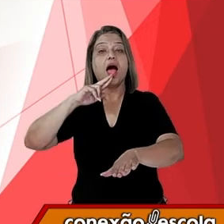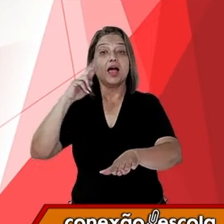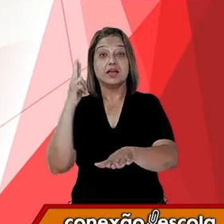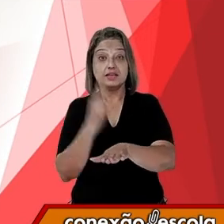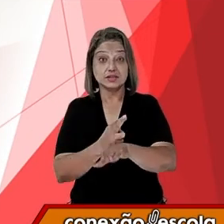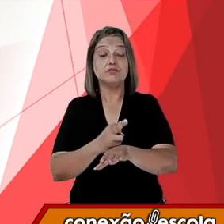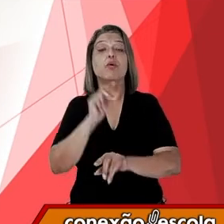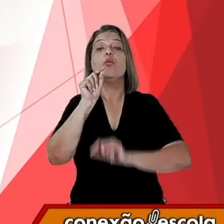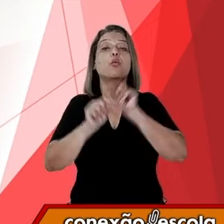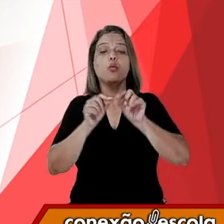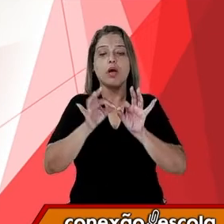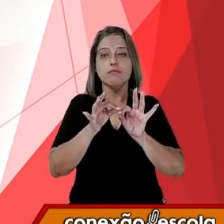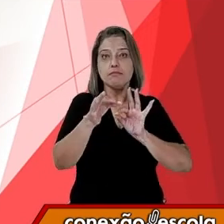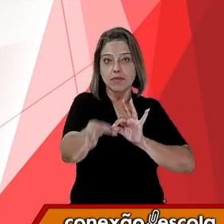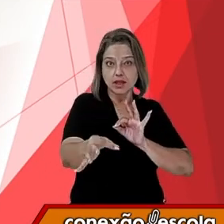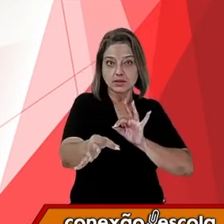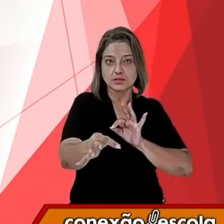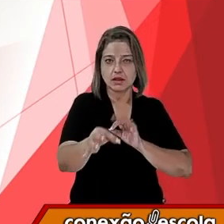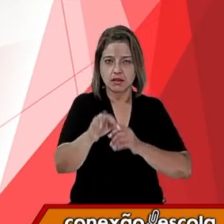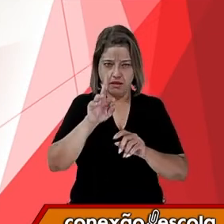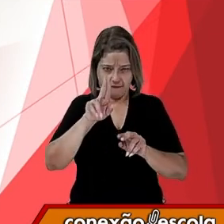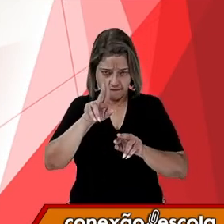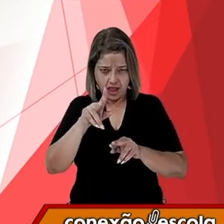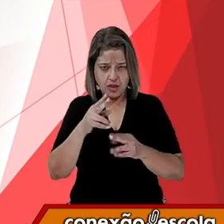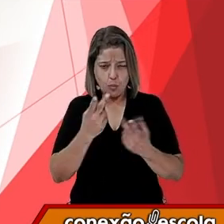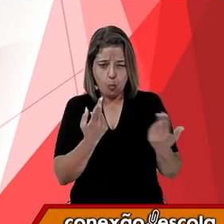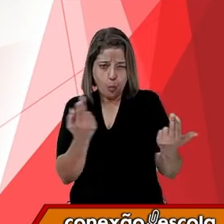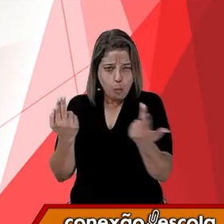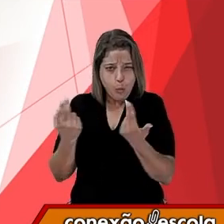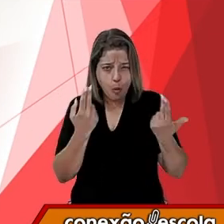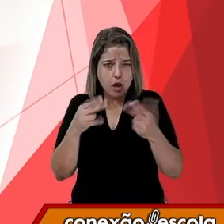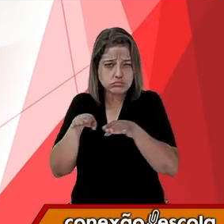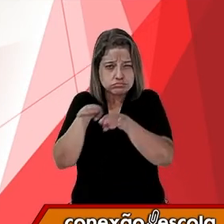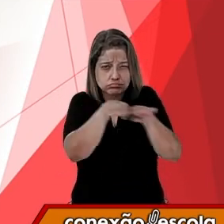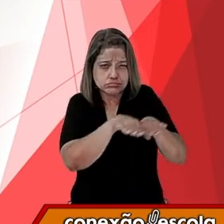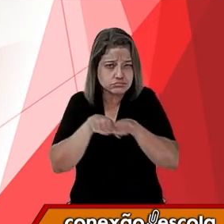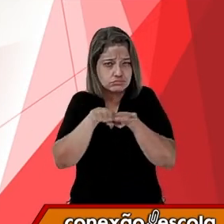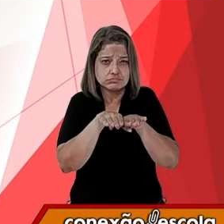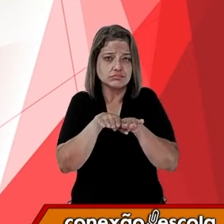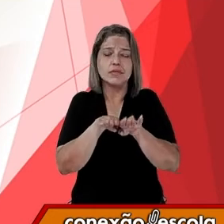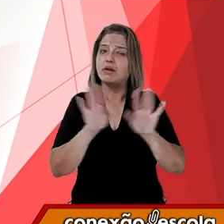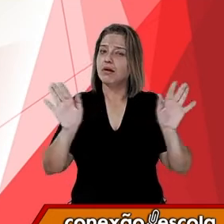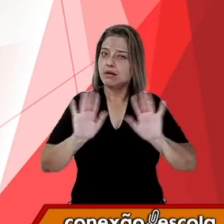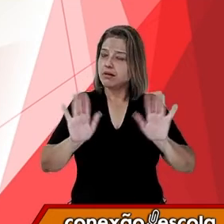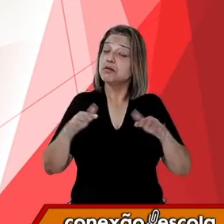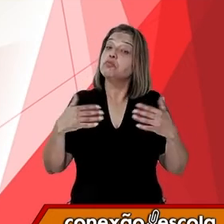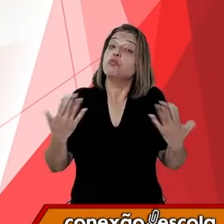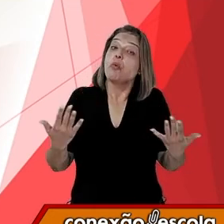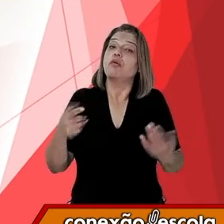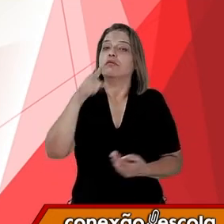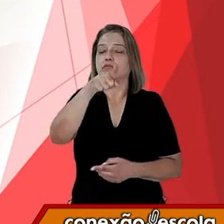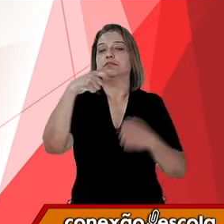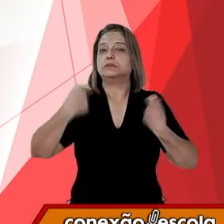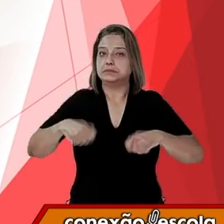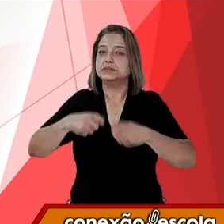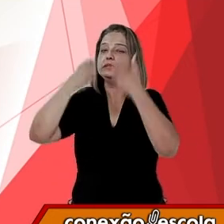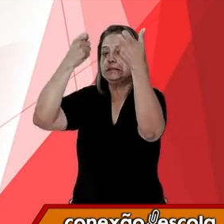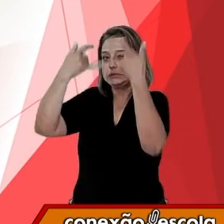da medição será igual para todos? Explique sua resposta.